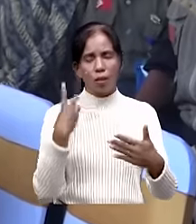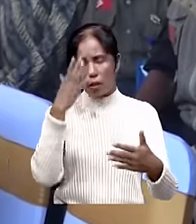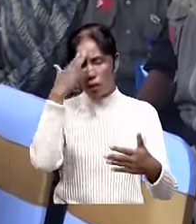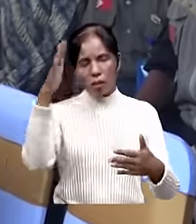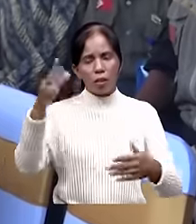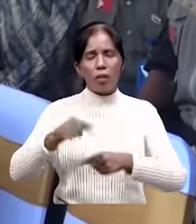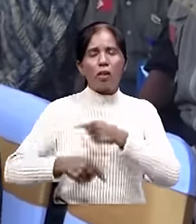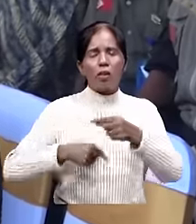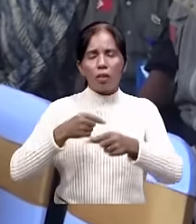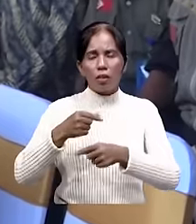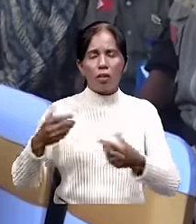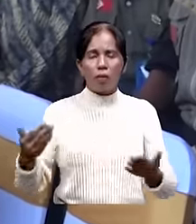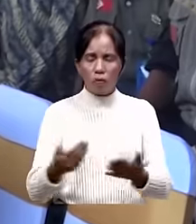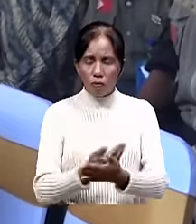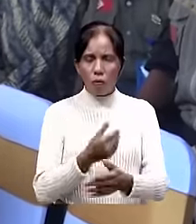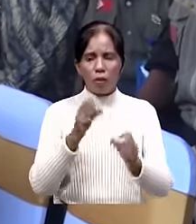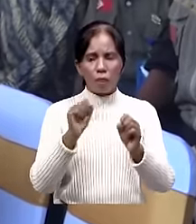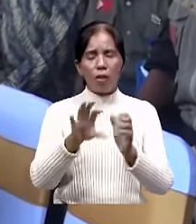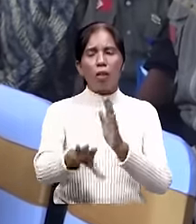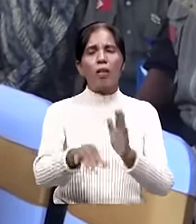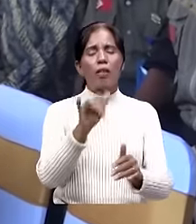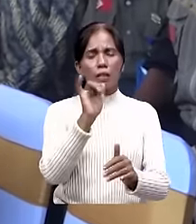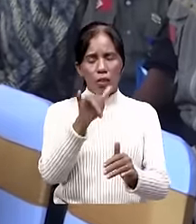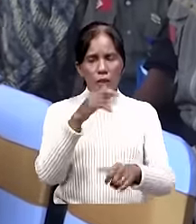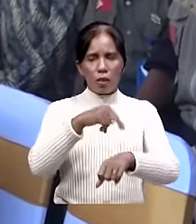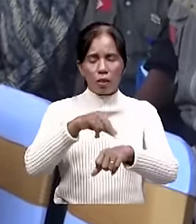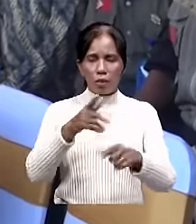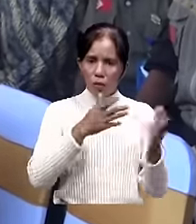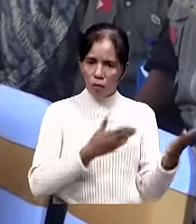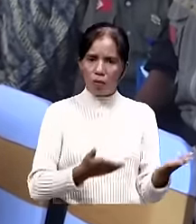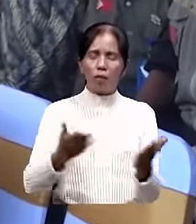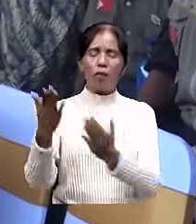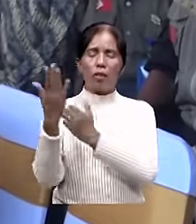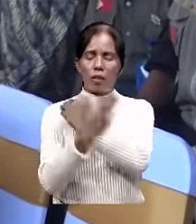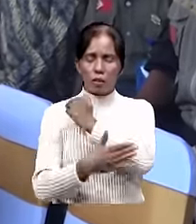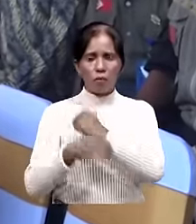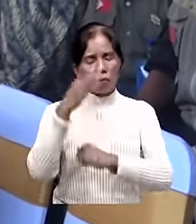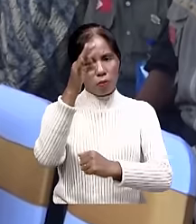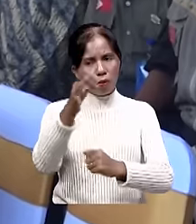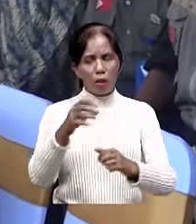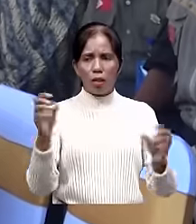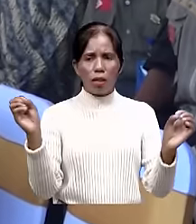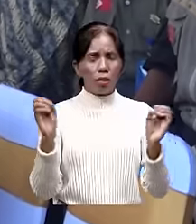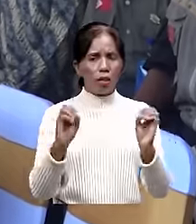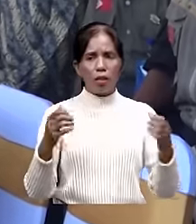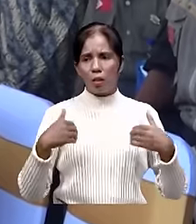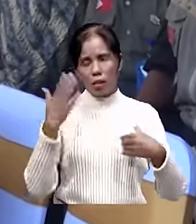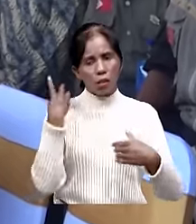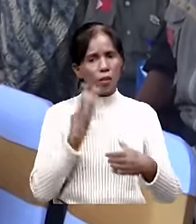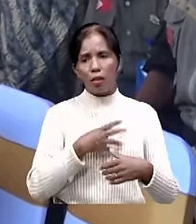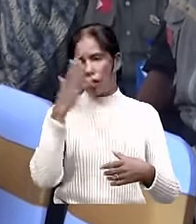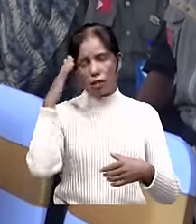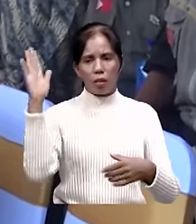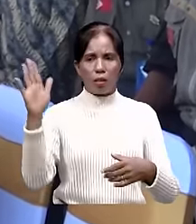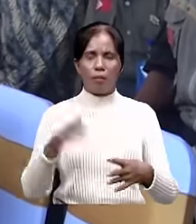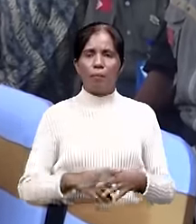fonde bele retan consenso nacional. Lori na saune ba. La ia con certeza que la tende ita lori na saune